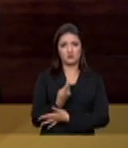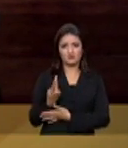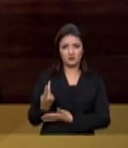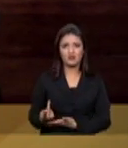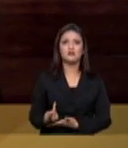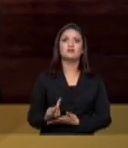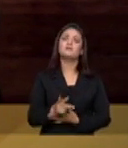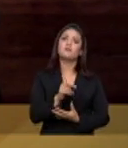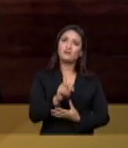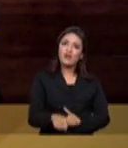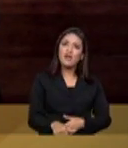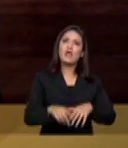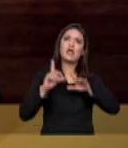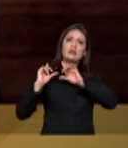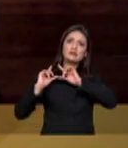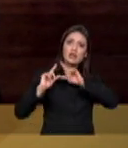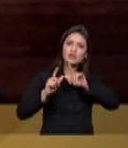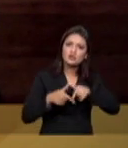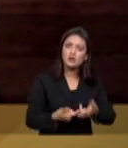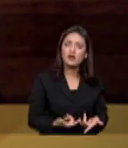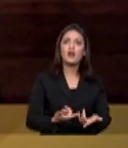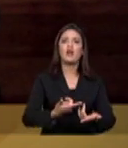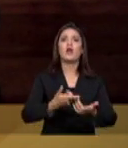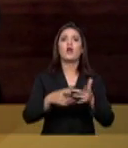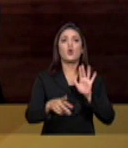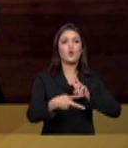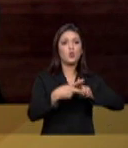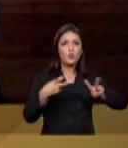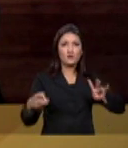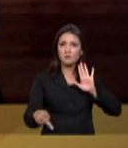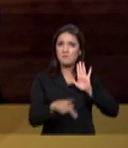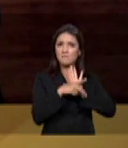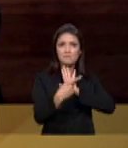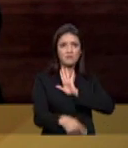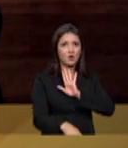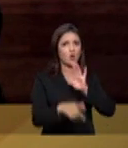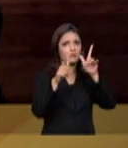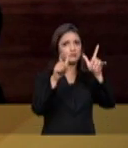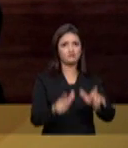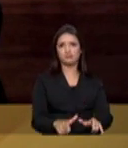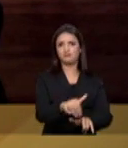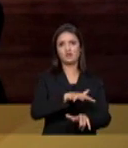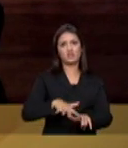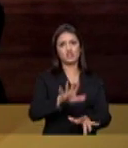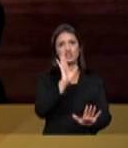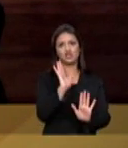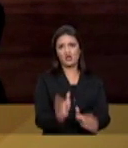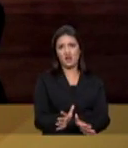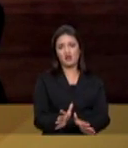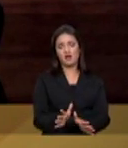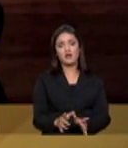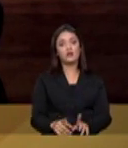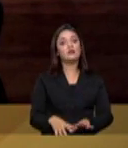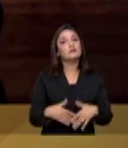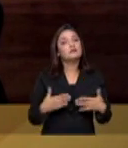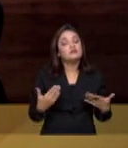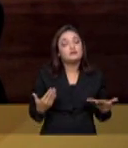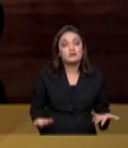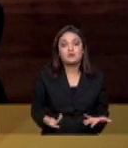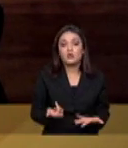do reconhecimento da tradicionalidade da ocupação indígena em determinada área o